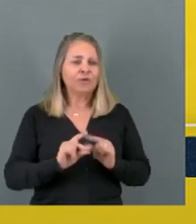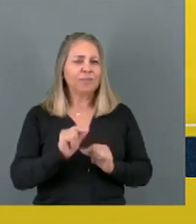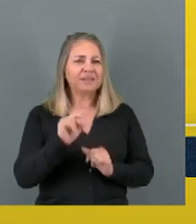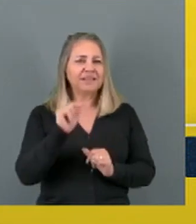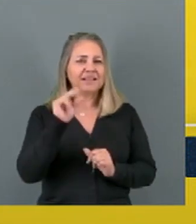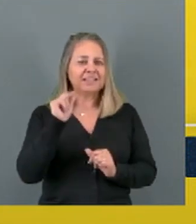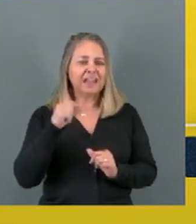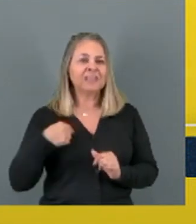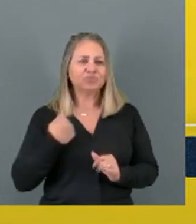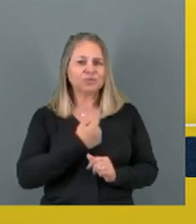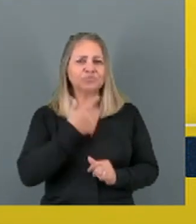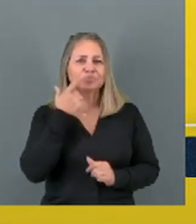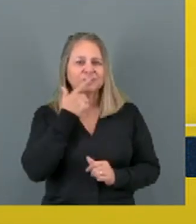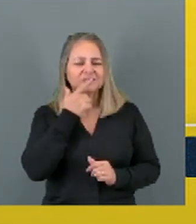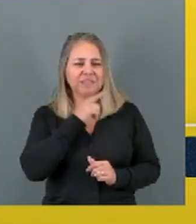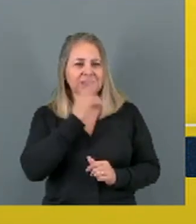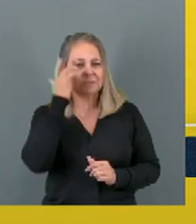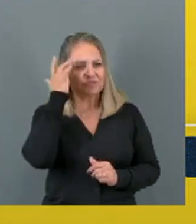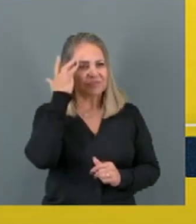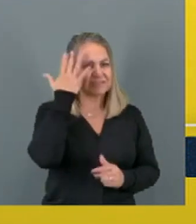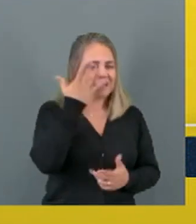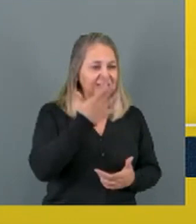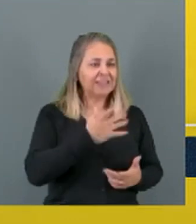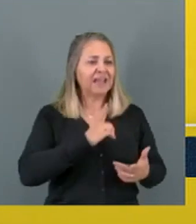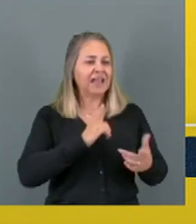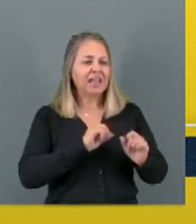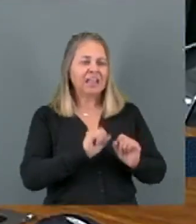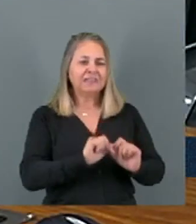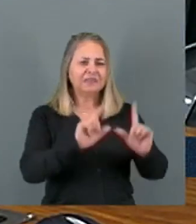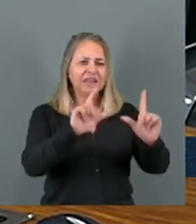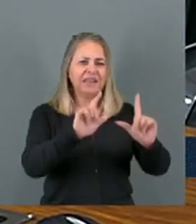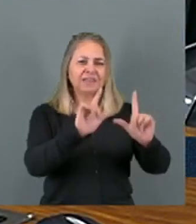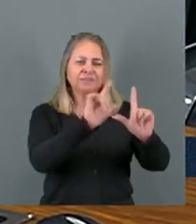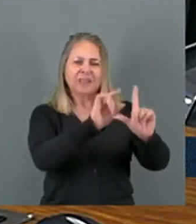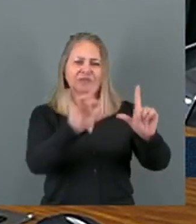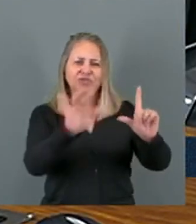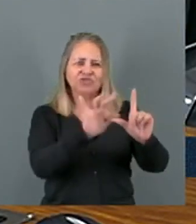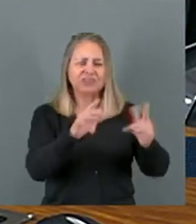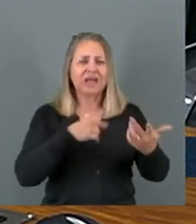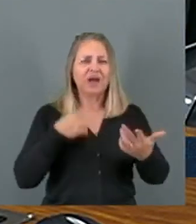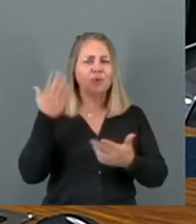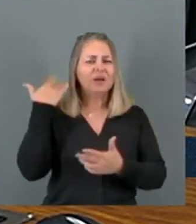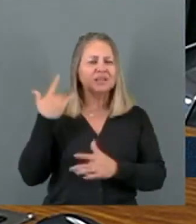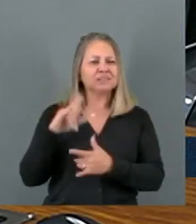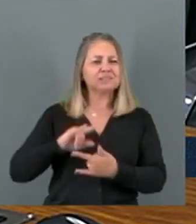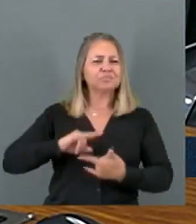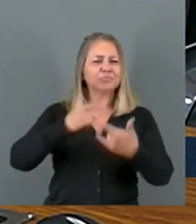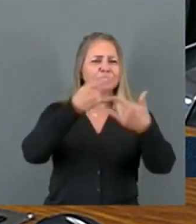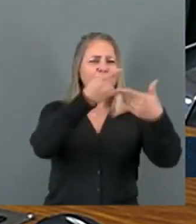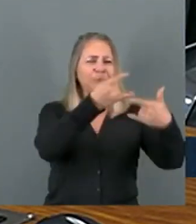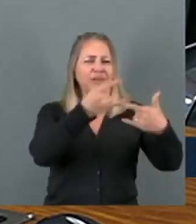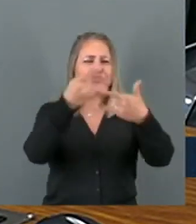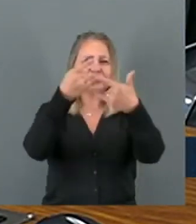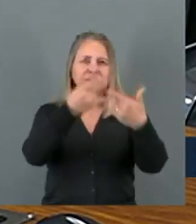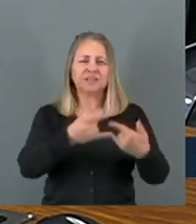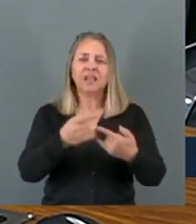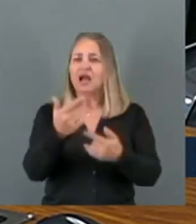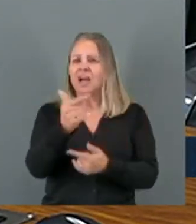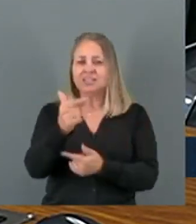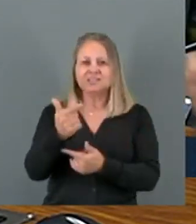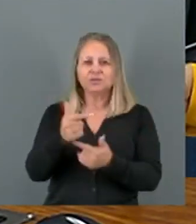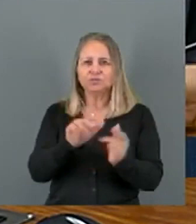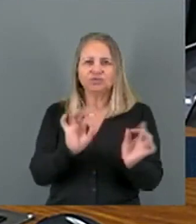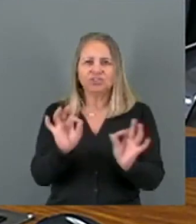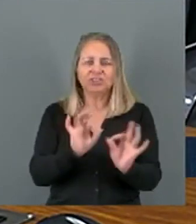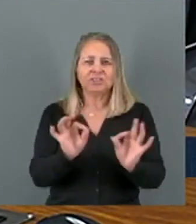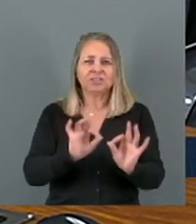gente conseguir facilitar, ter receituário digital, tudo isso que até então a gente não tinha, houve uma relativa agilidade nessa questão, mas isso